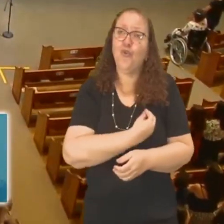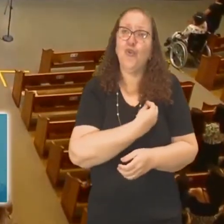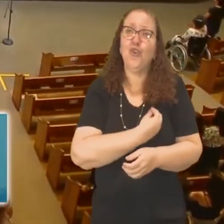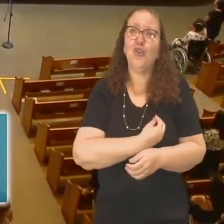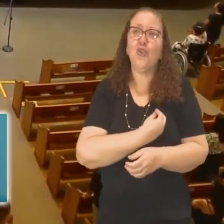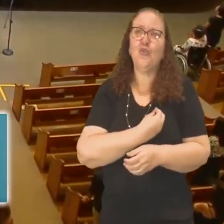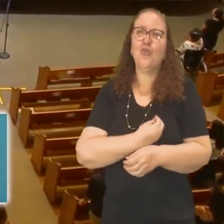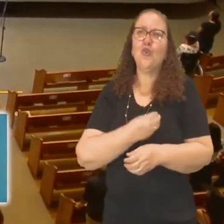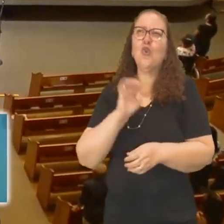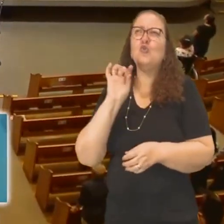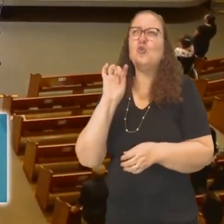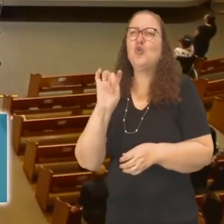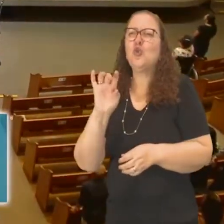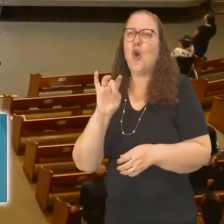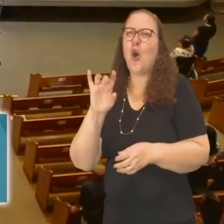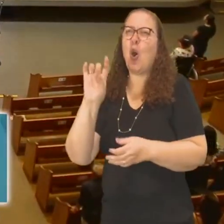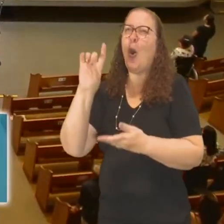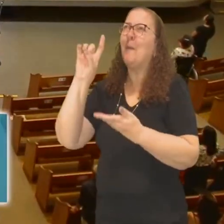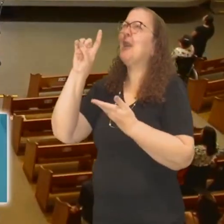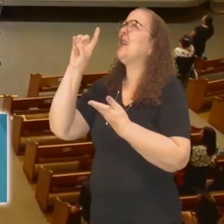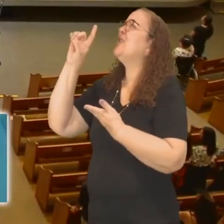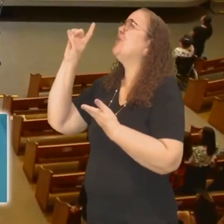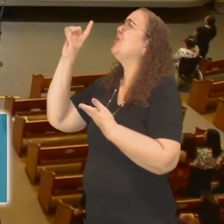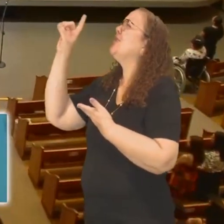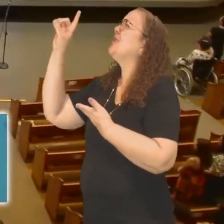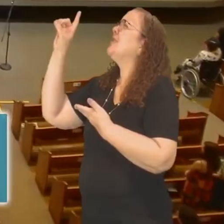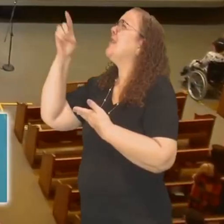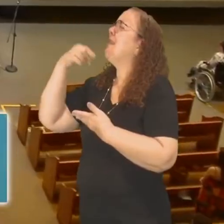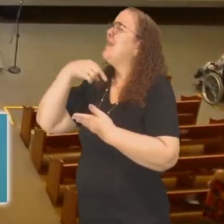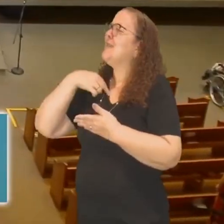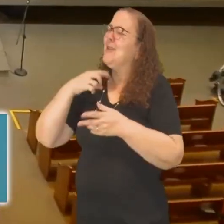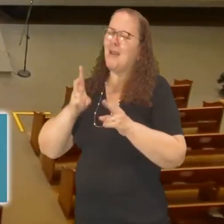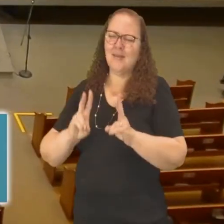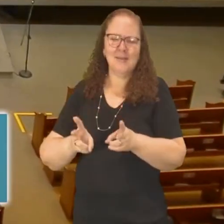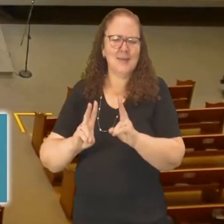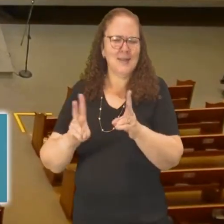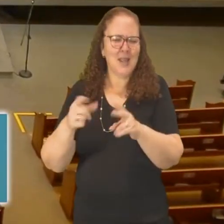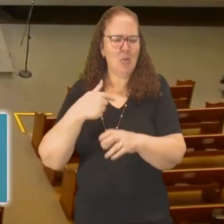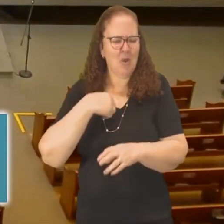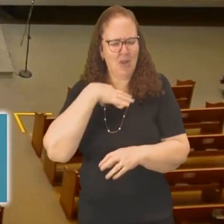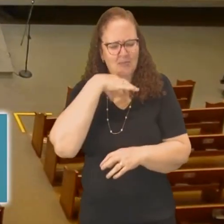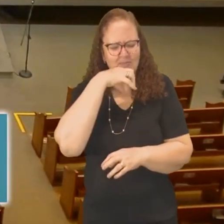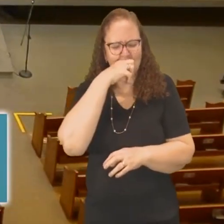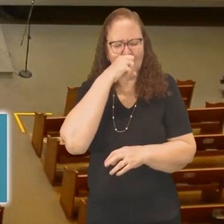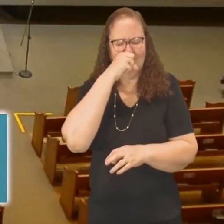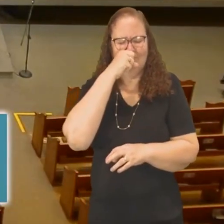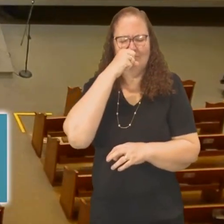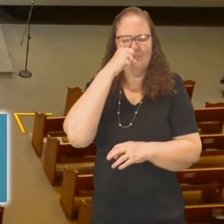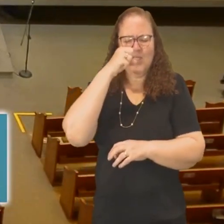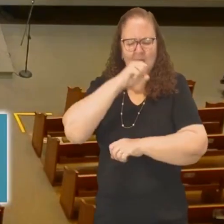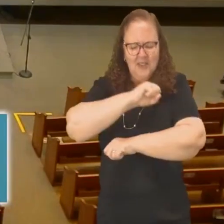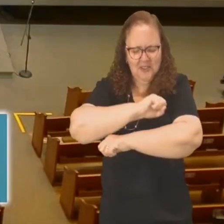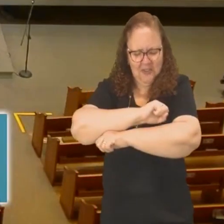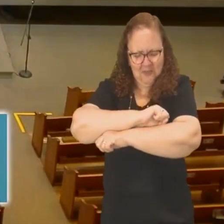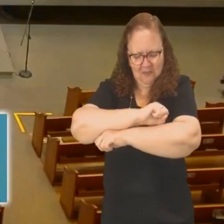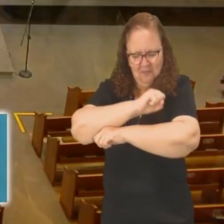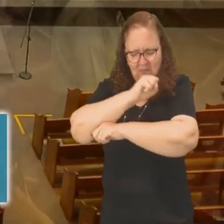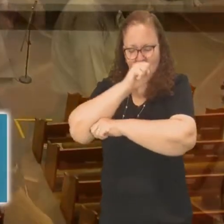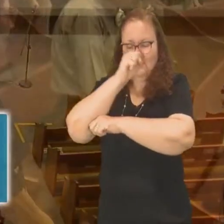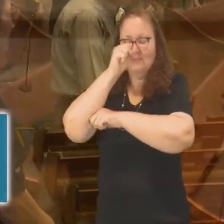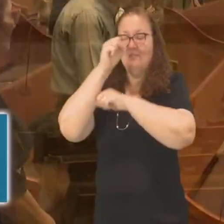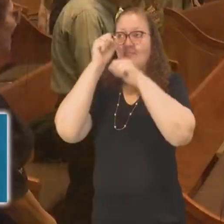eu vivo só pra Ti, sempre que eu